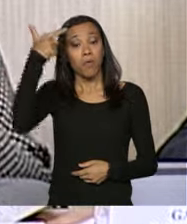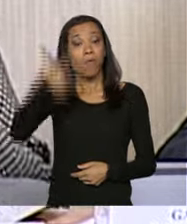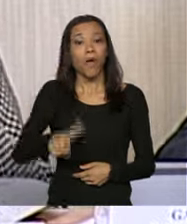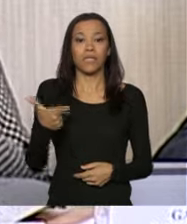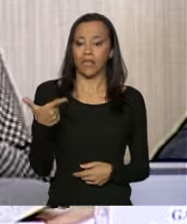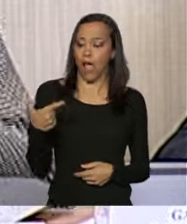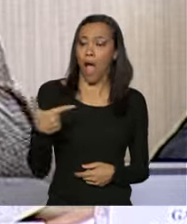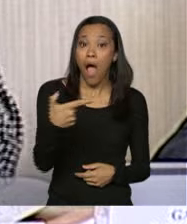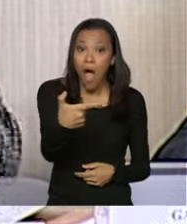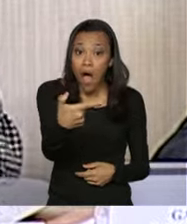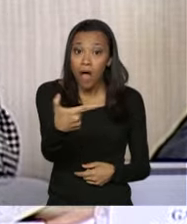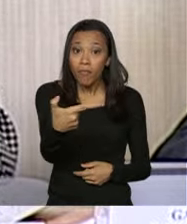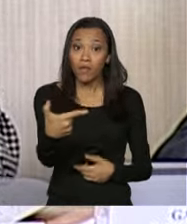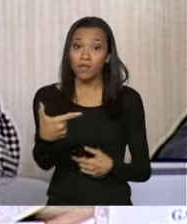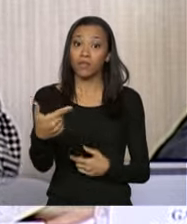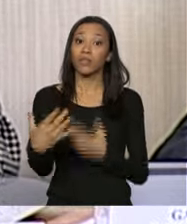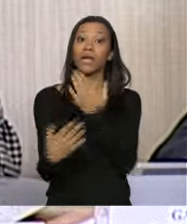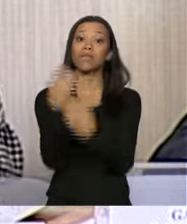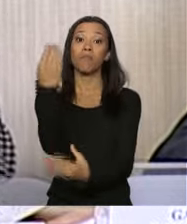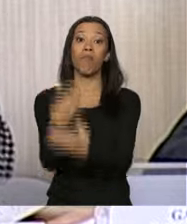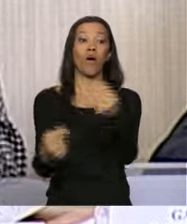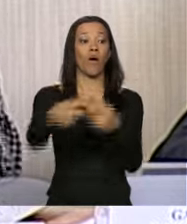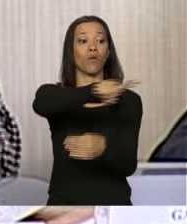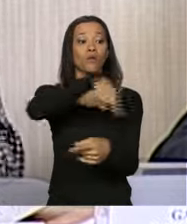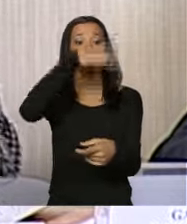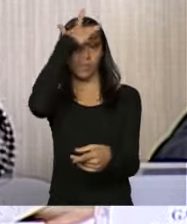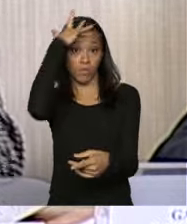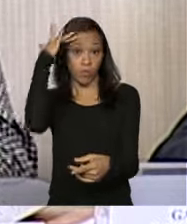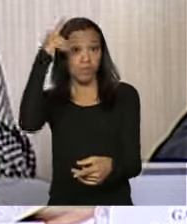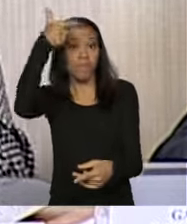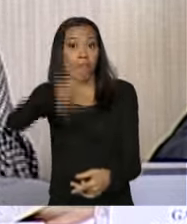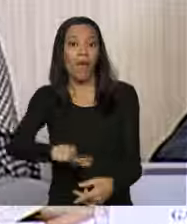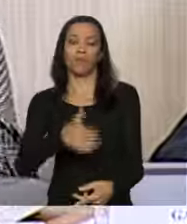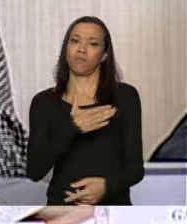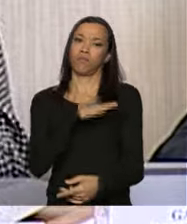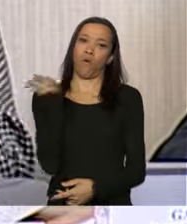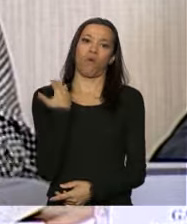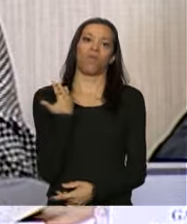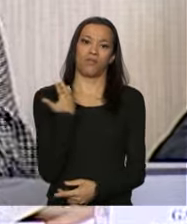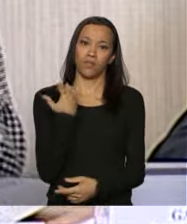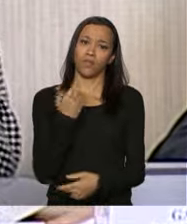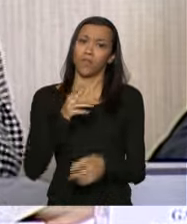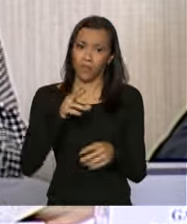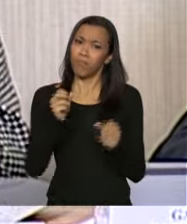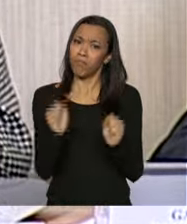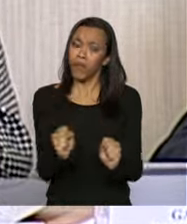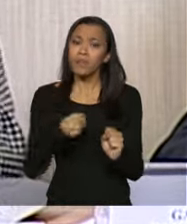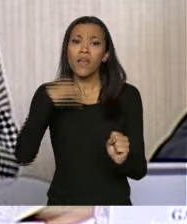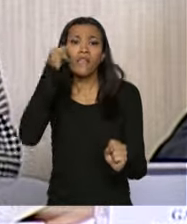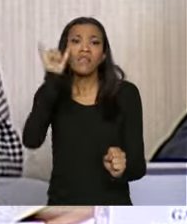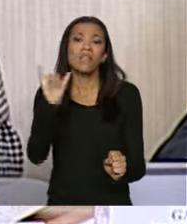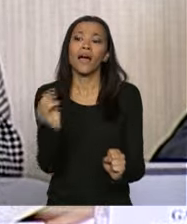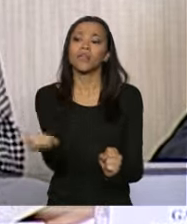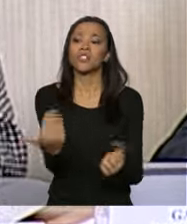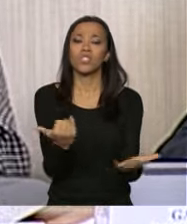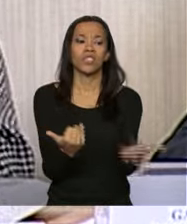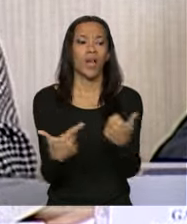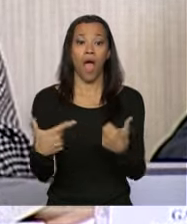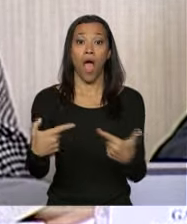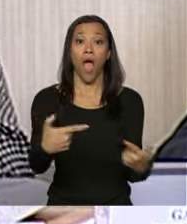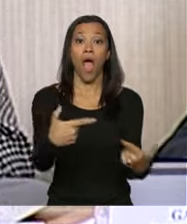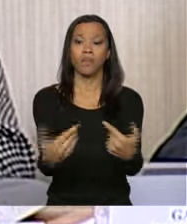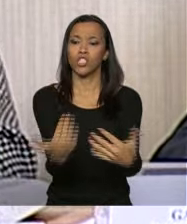em circulação, mais mortes que podem ser evitadas pela simples retirada das armas